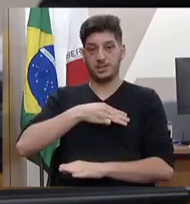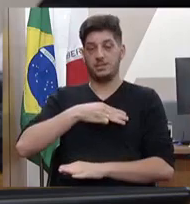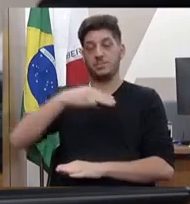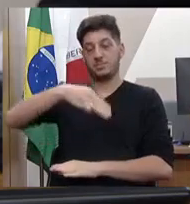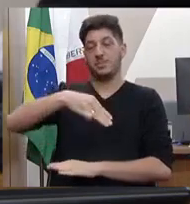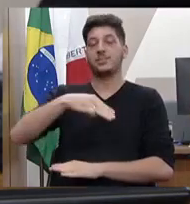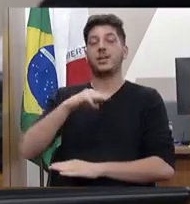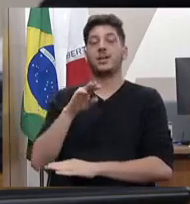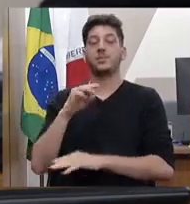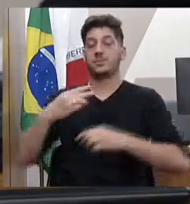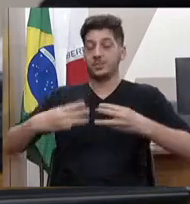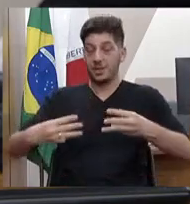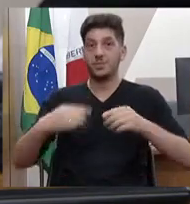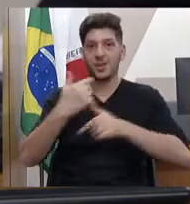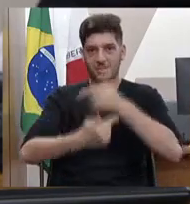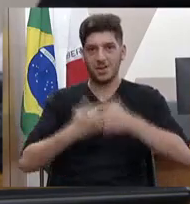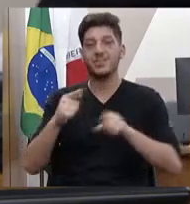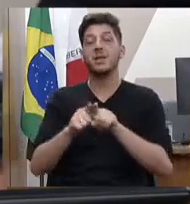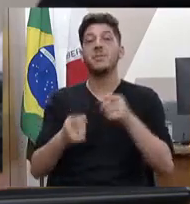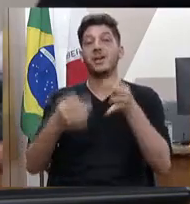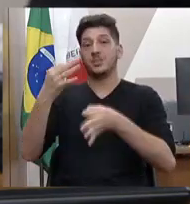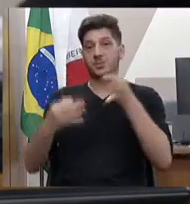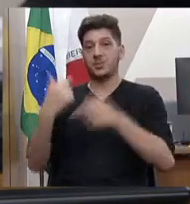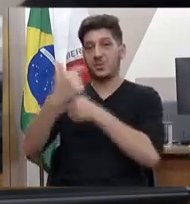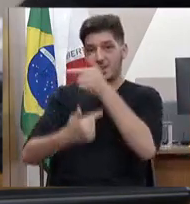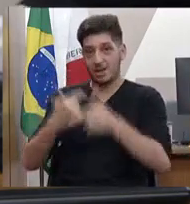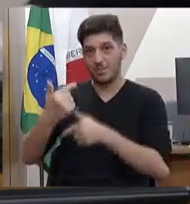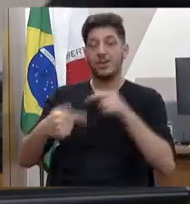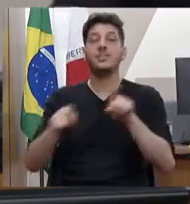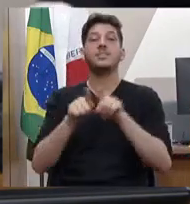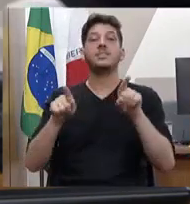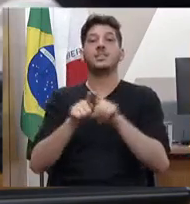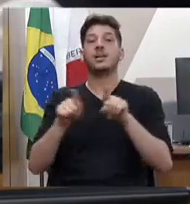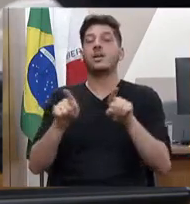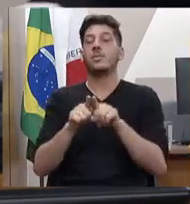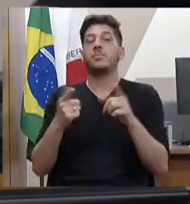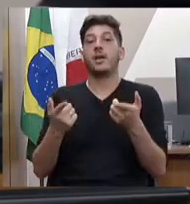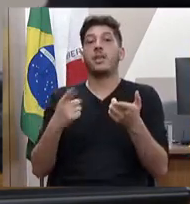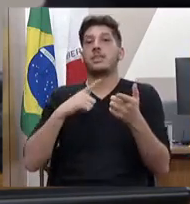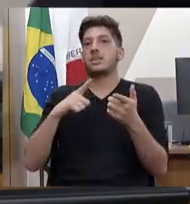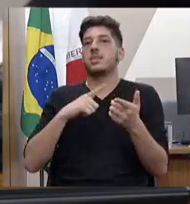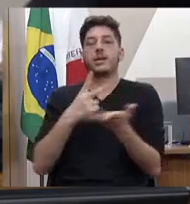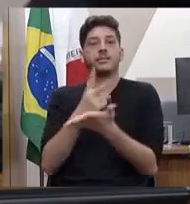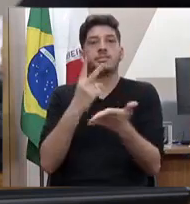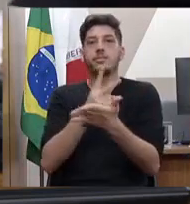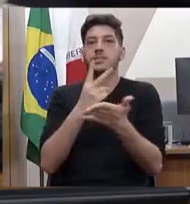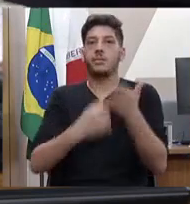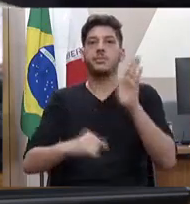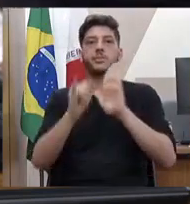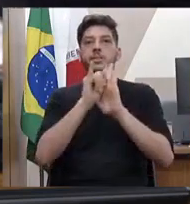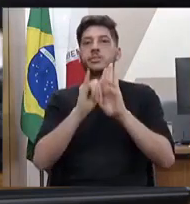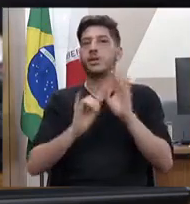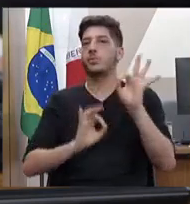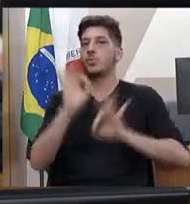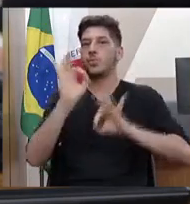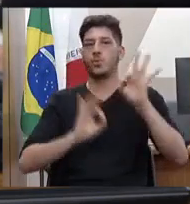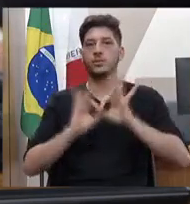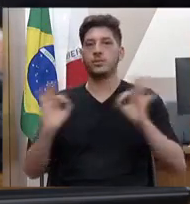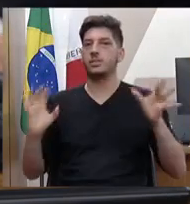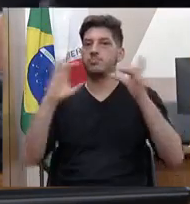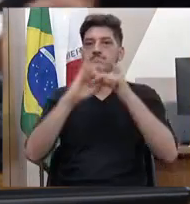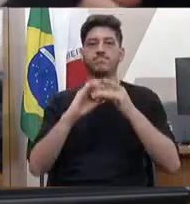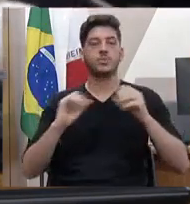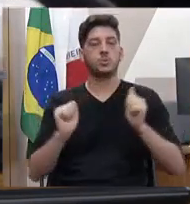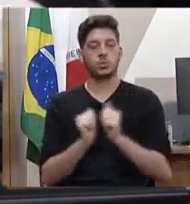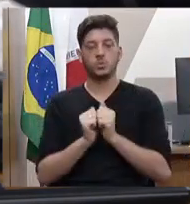as pautas da Justiça do Trabalho e do Ministério Público do Trabalho terão sua identidade organizacional conjunta